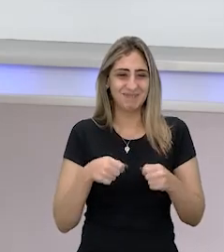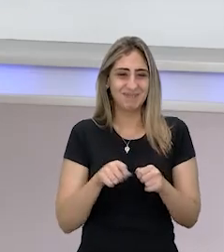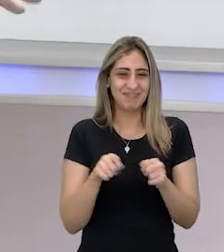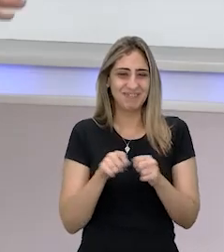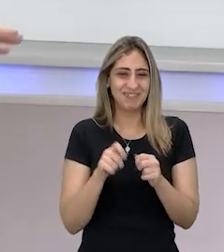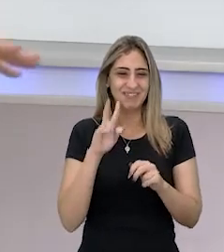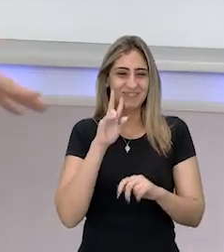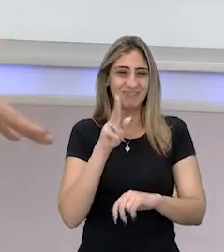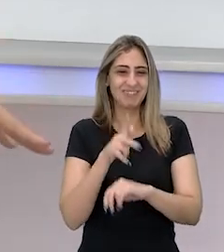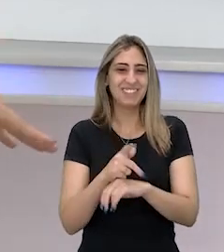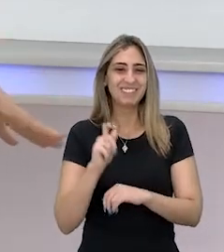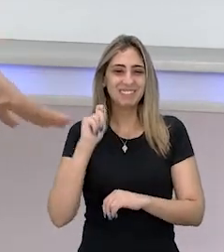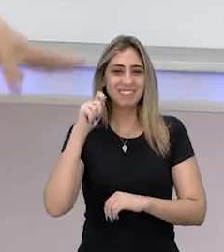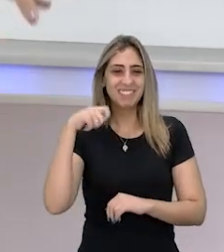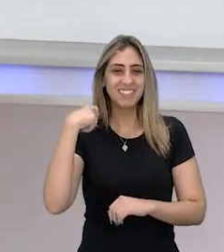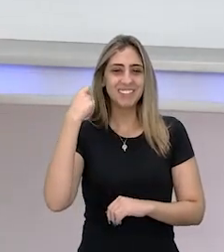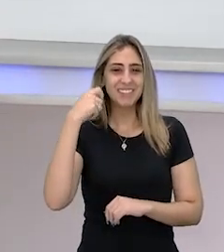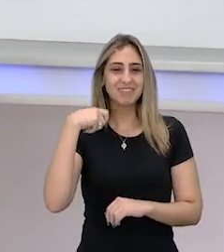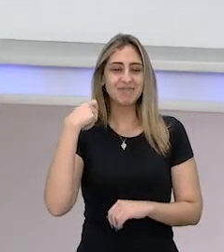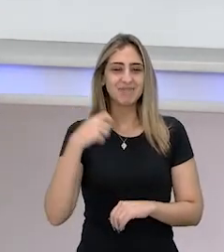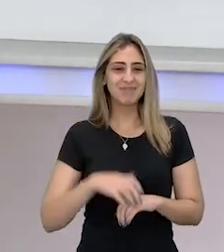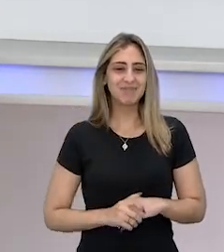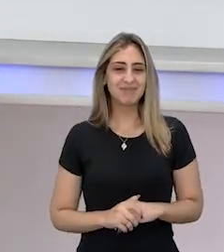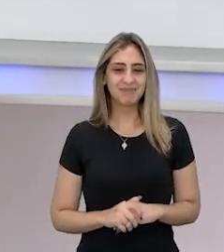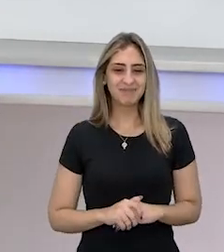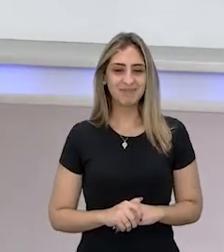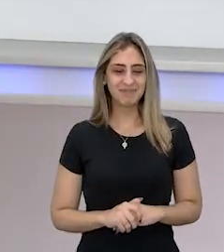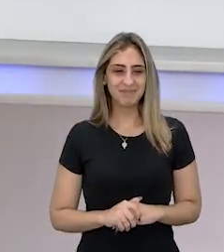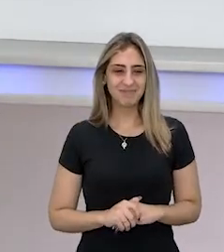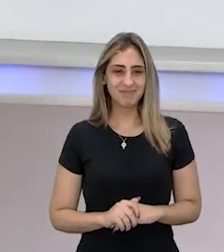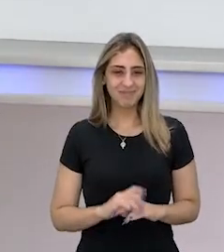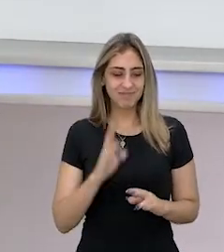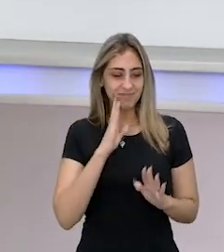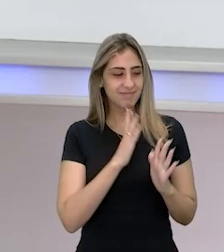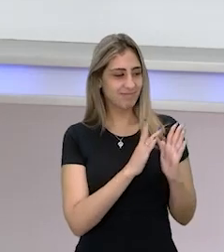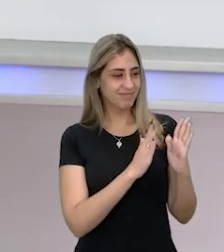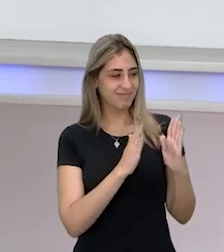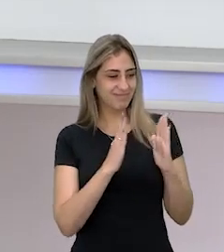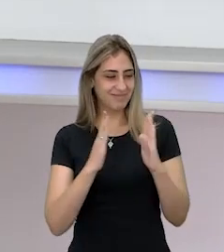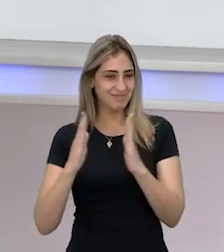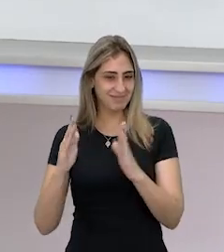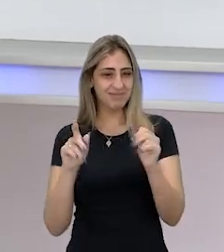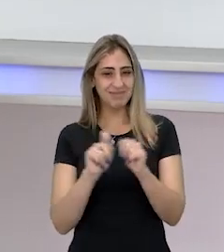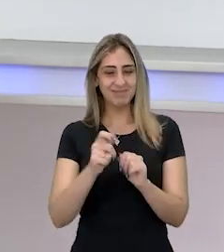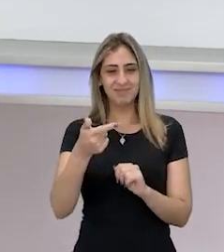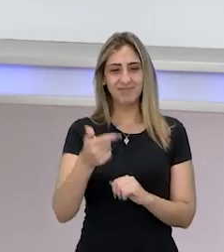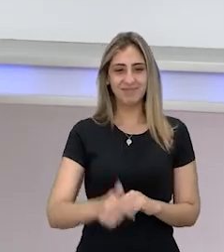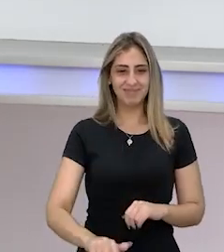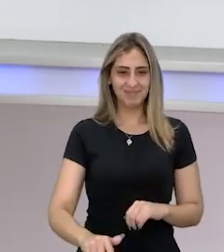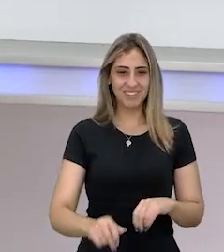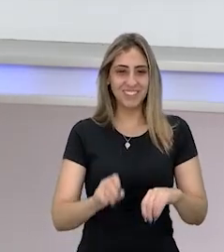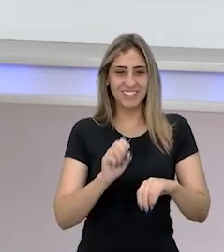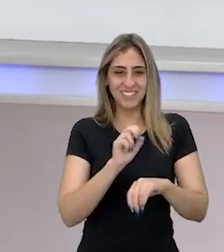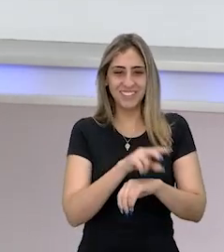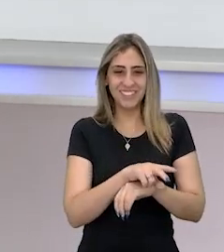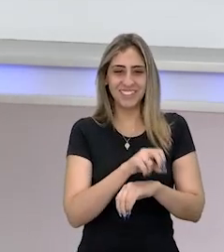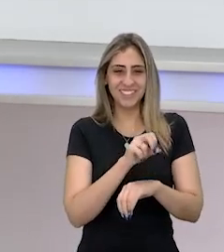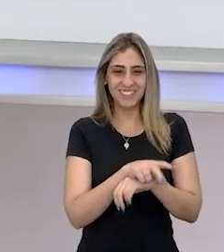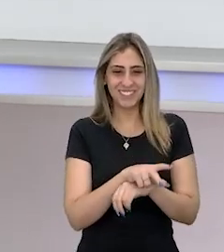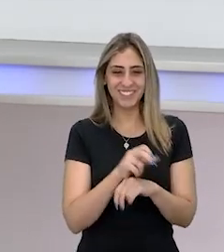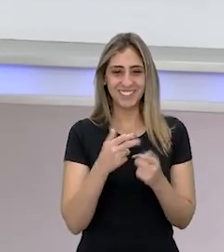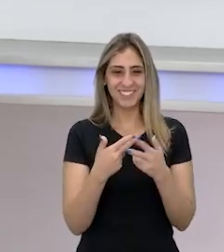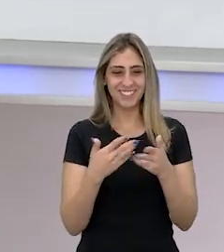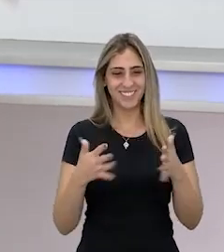fazendo a gravação, colocar ali de colinha. Sim. E reproduzindo. Porque assim, se faz uma vez, já entra mais ou menos a questão